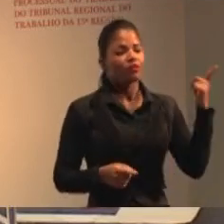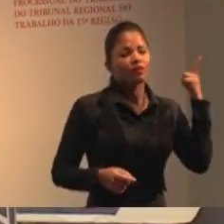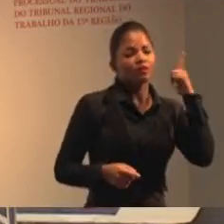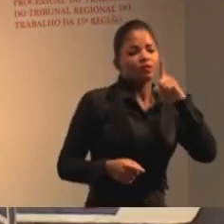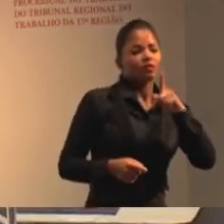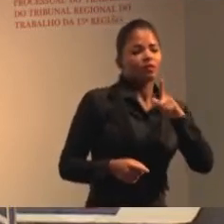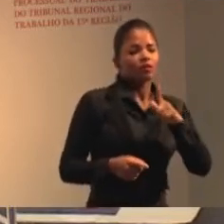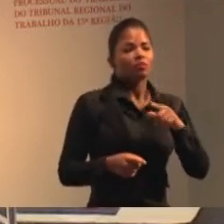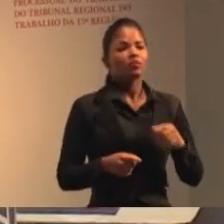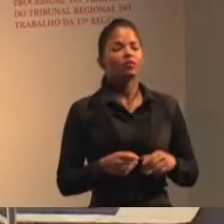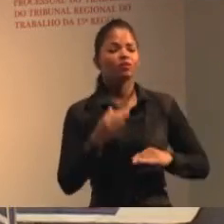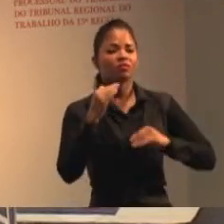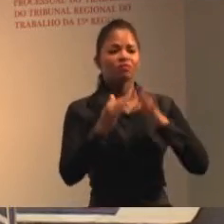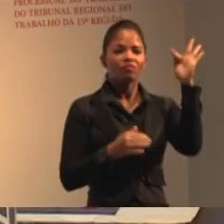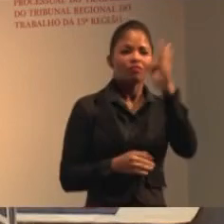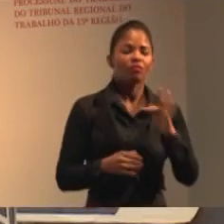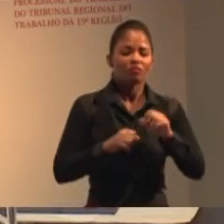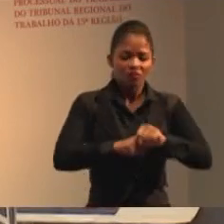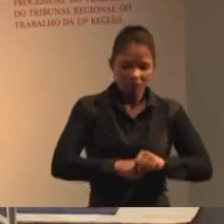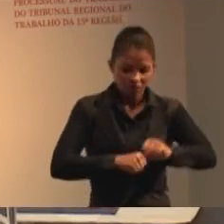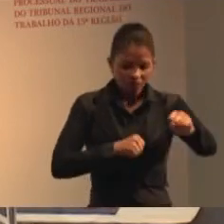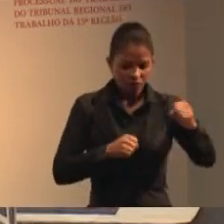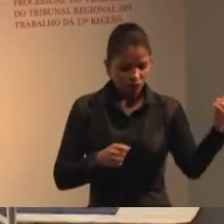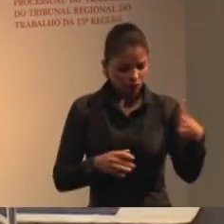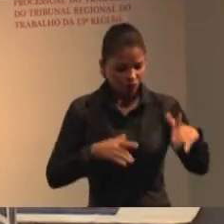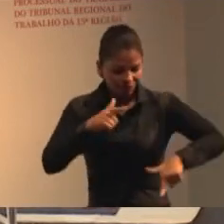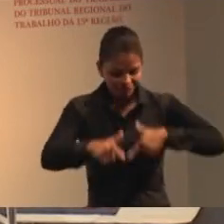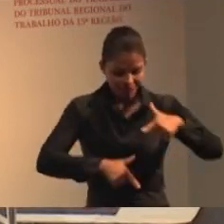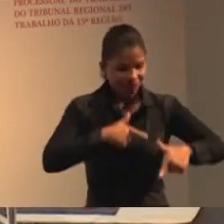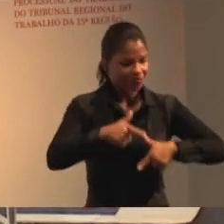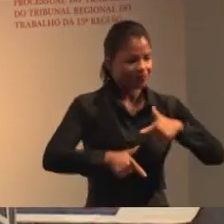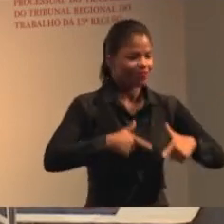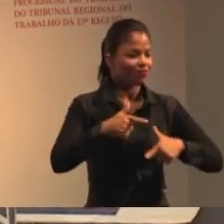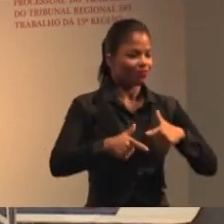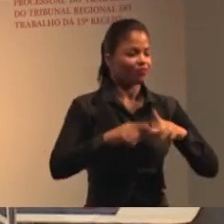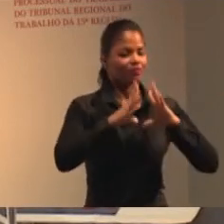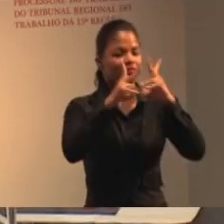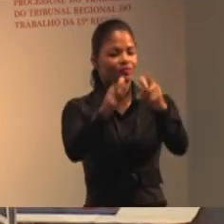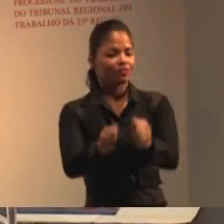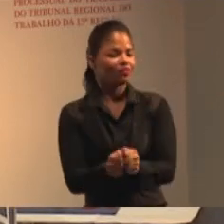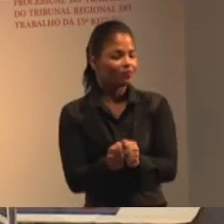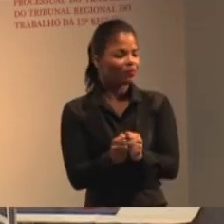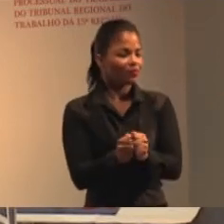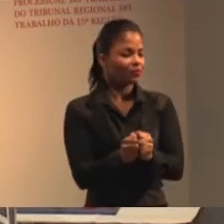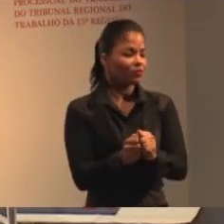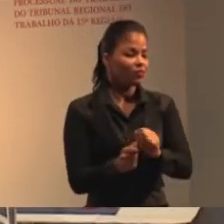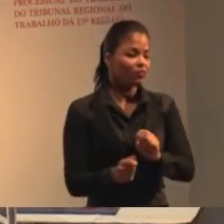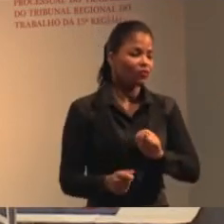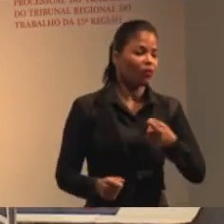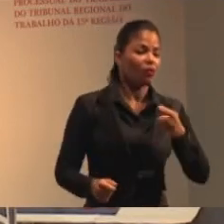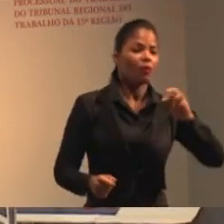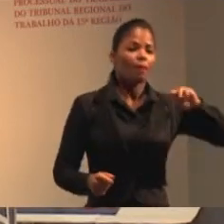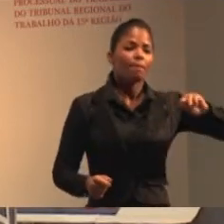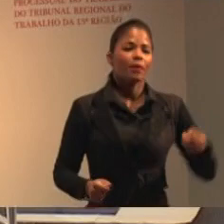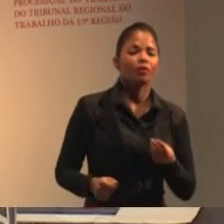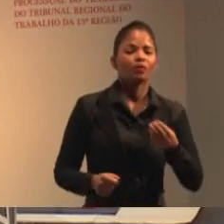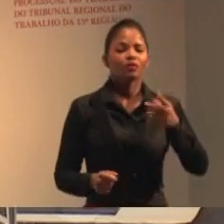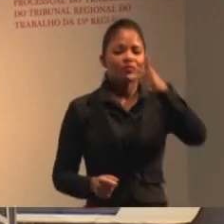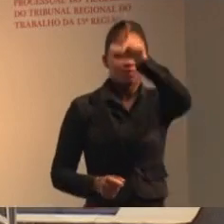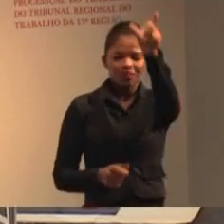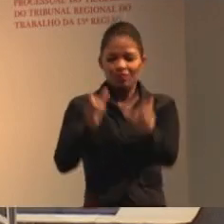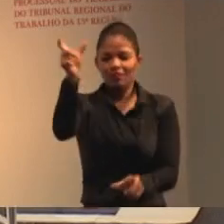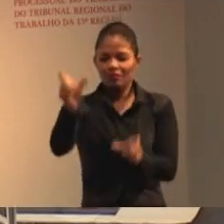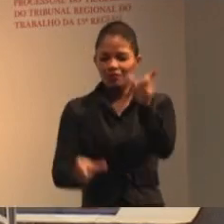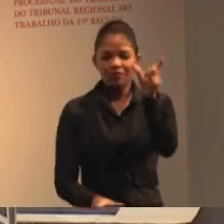Conseguiremos que a automação gere novos empregos e maior prosperidade para todos? Ou bilhões de